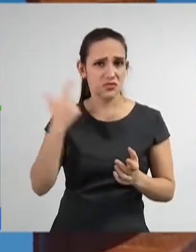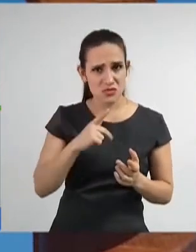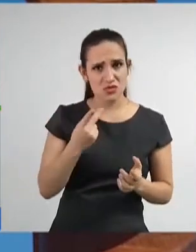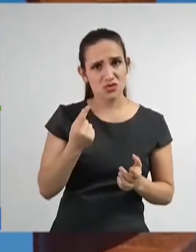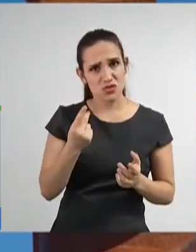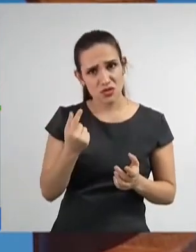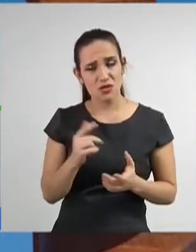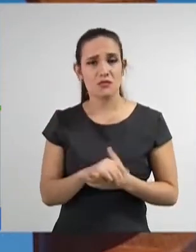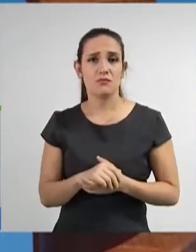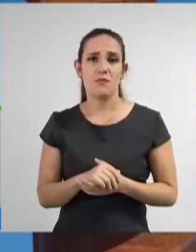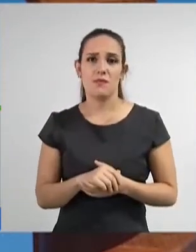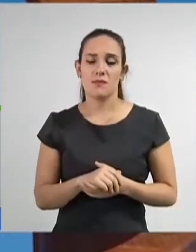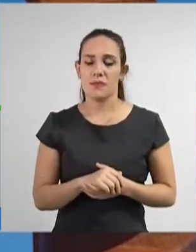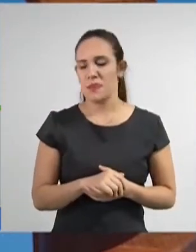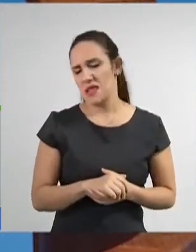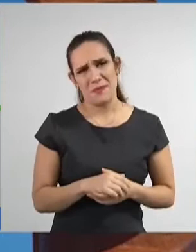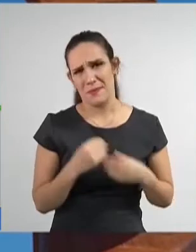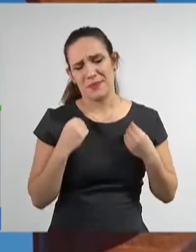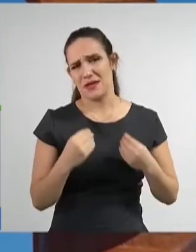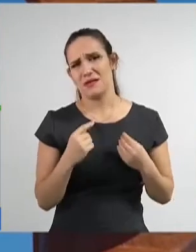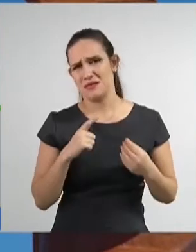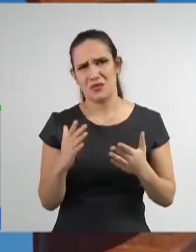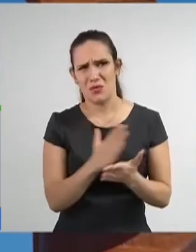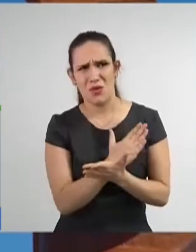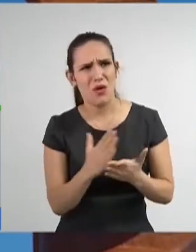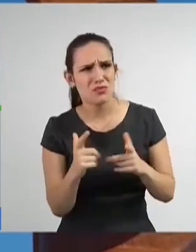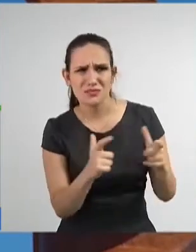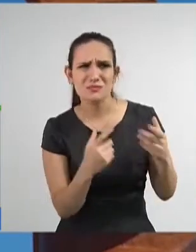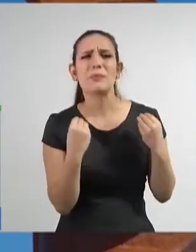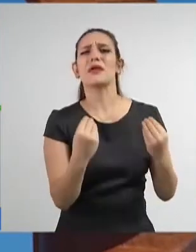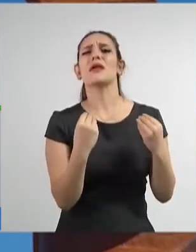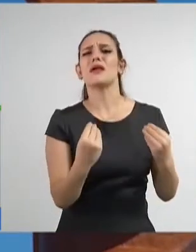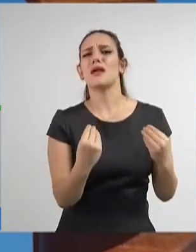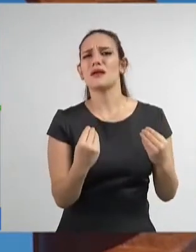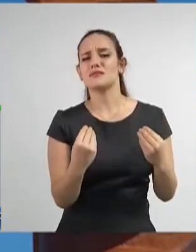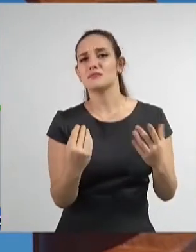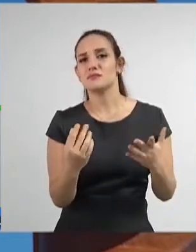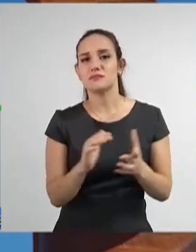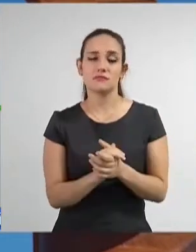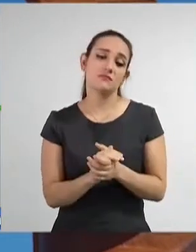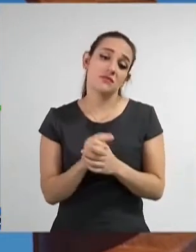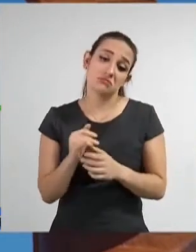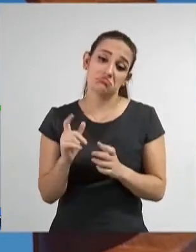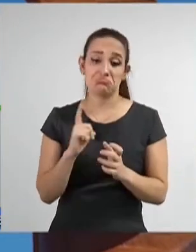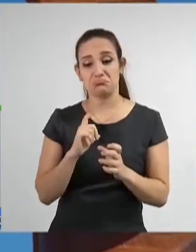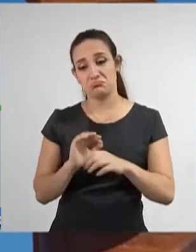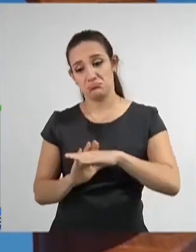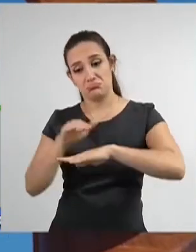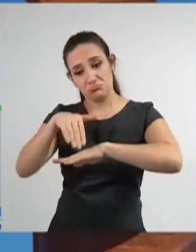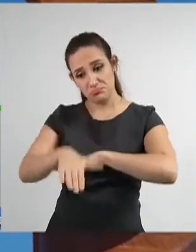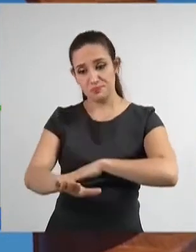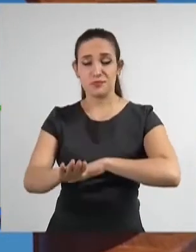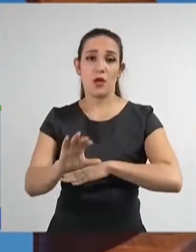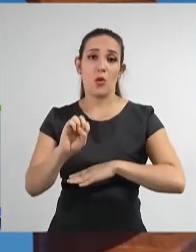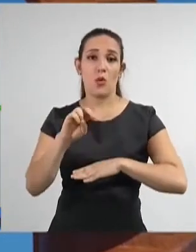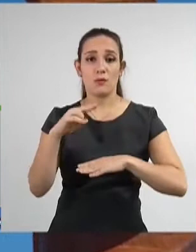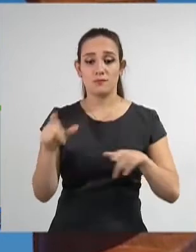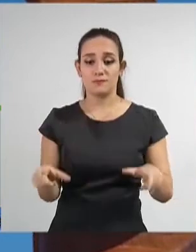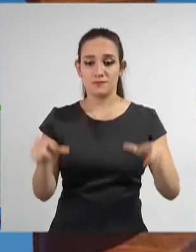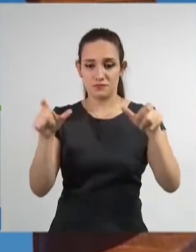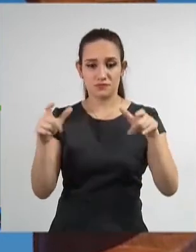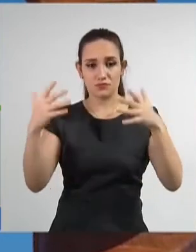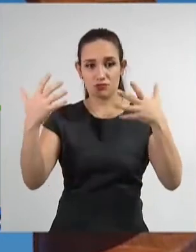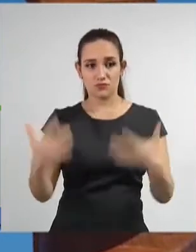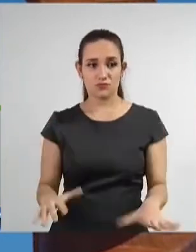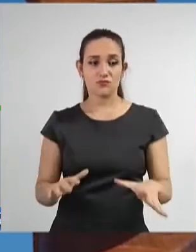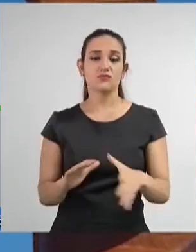não se justifica ter o radar. Agora, um quebra-molas, um redutor de velocidade que não visa